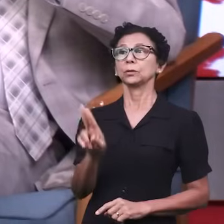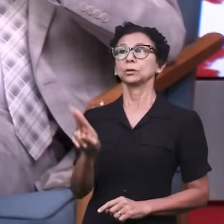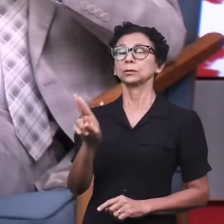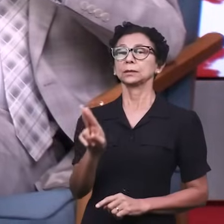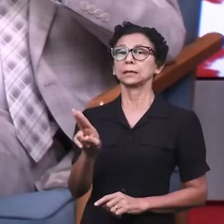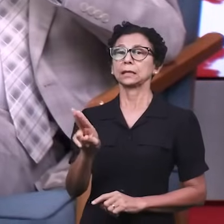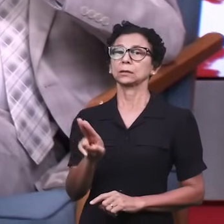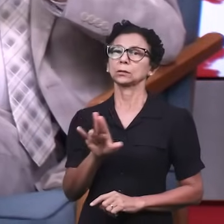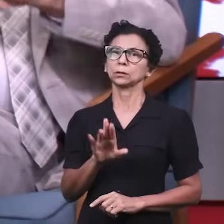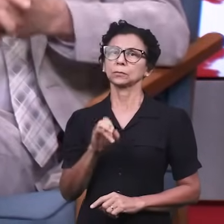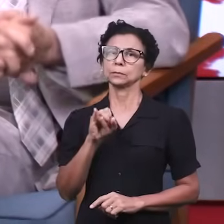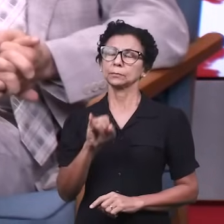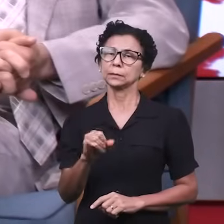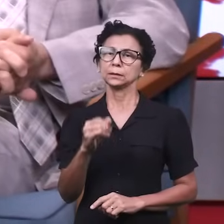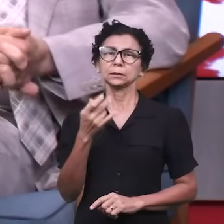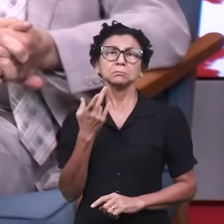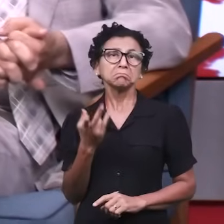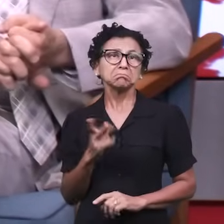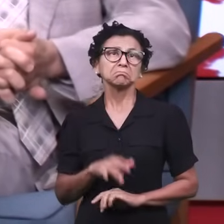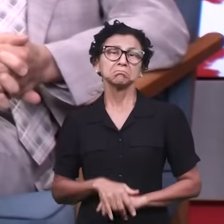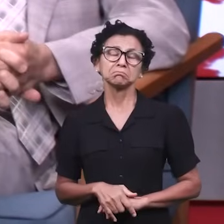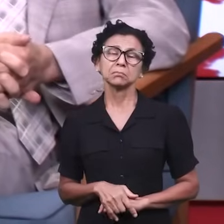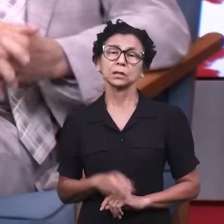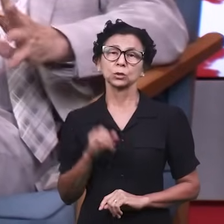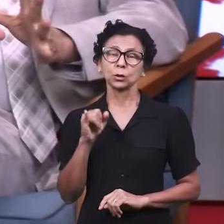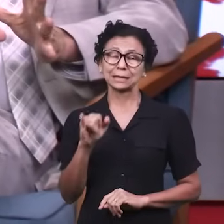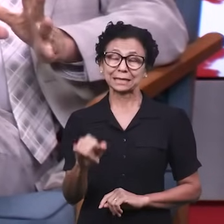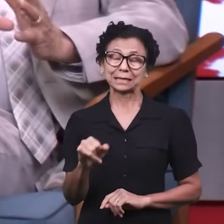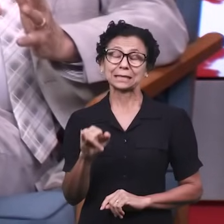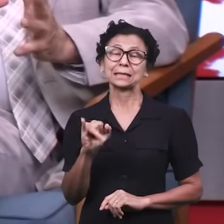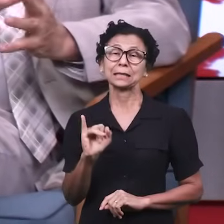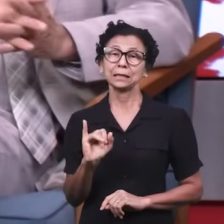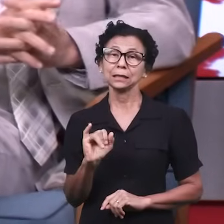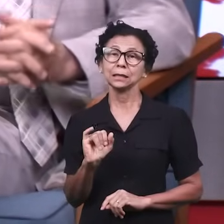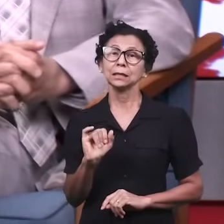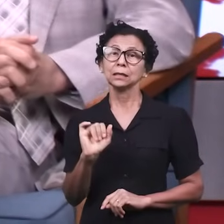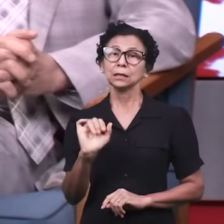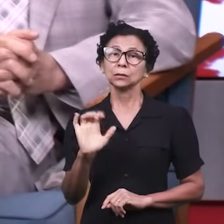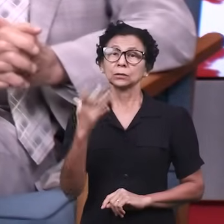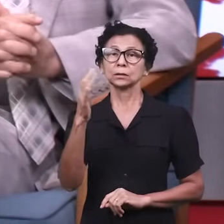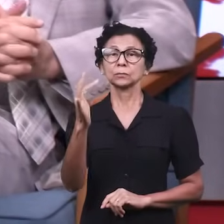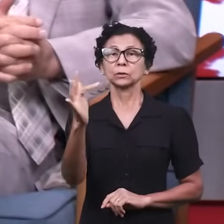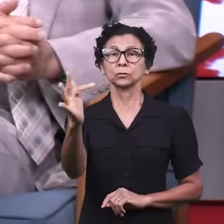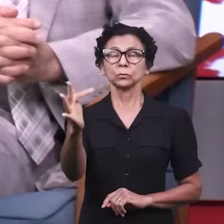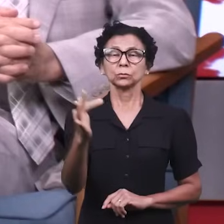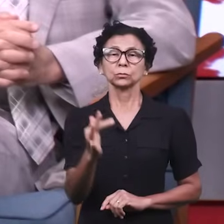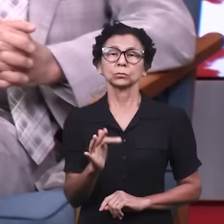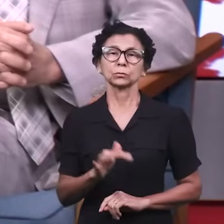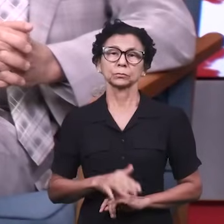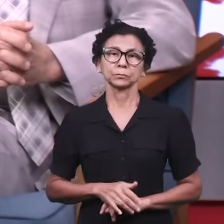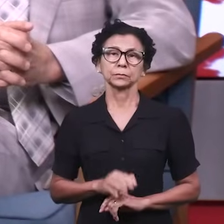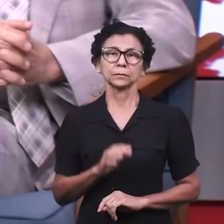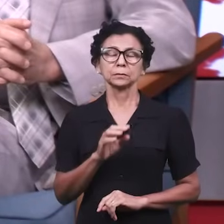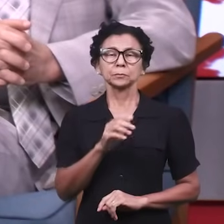fala de algo que vai acontecer, que não aconteceu ainda. Senão, é apenas uma interpretação de